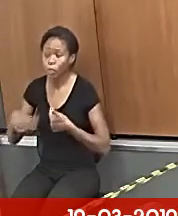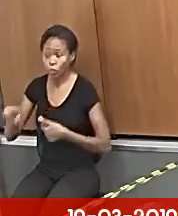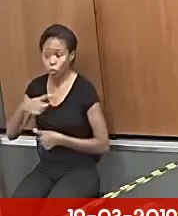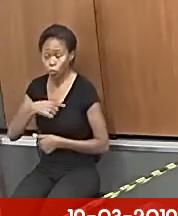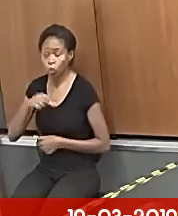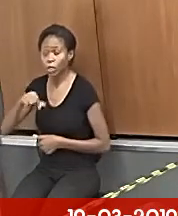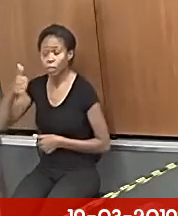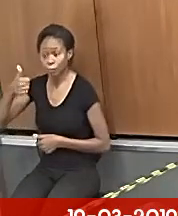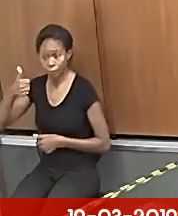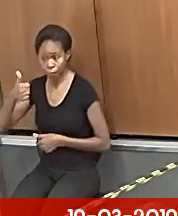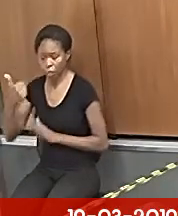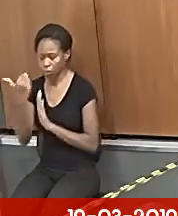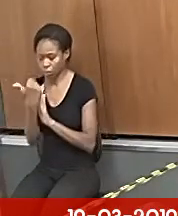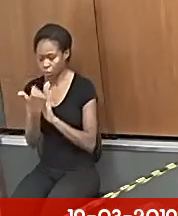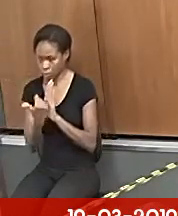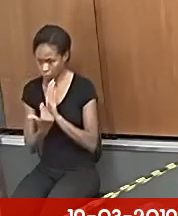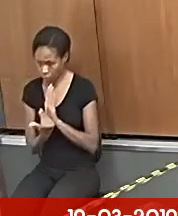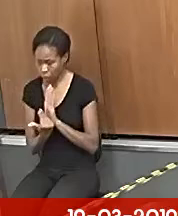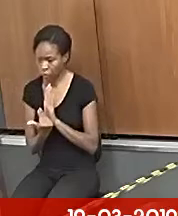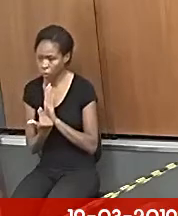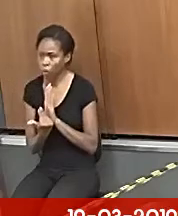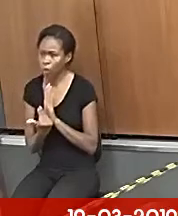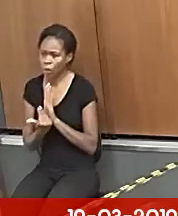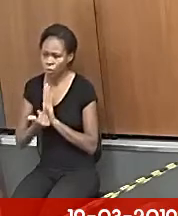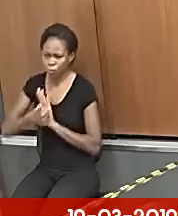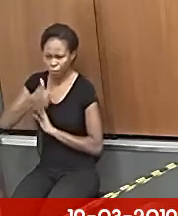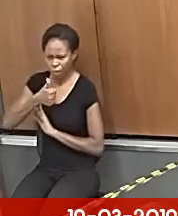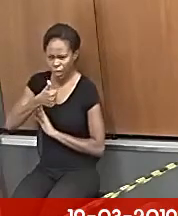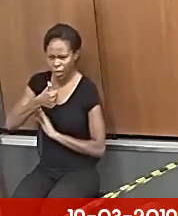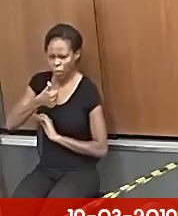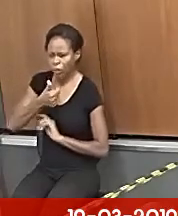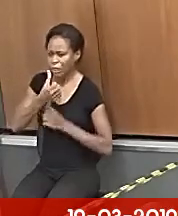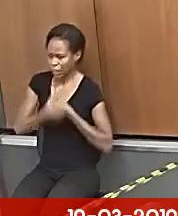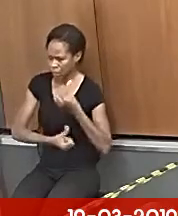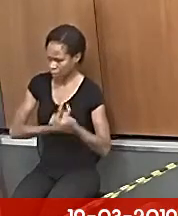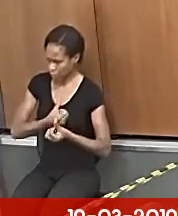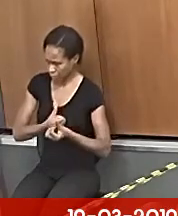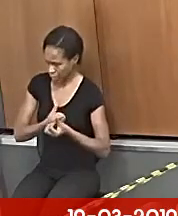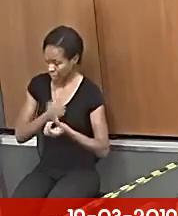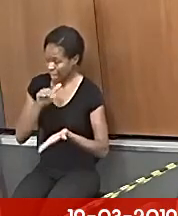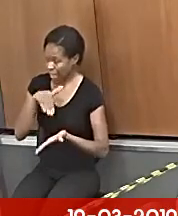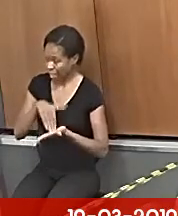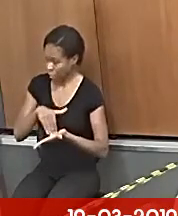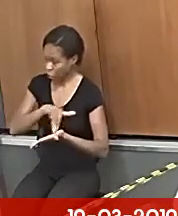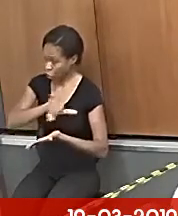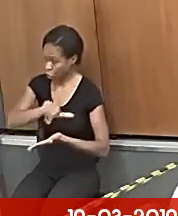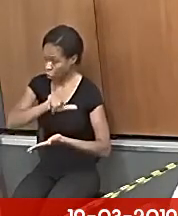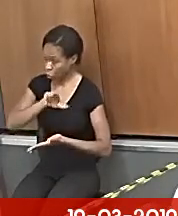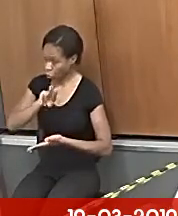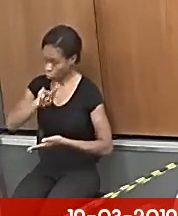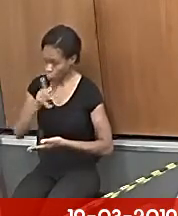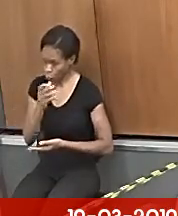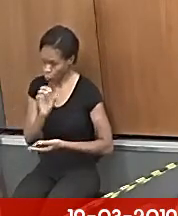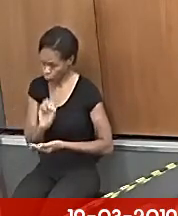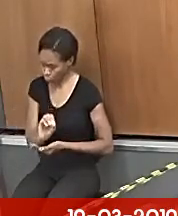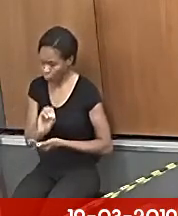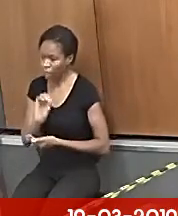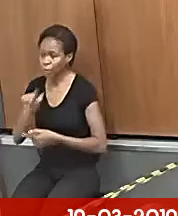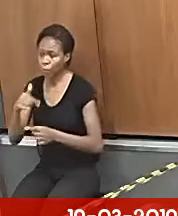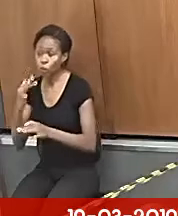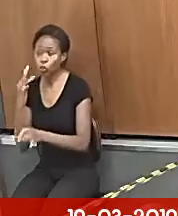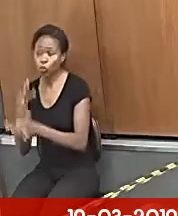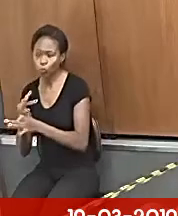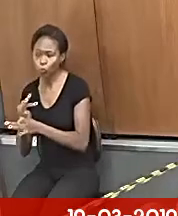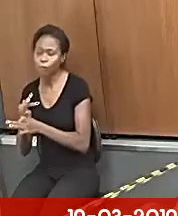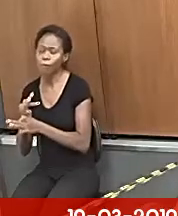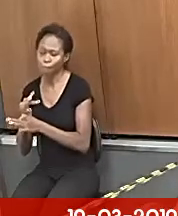presidente o primeiro semestre até final de junho e julho as férias aí quando foi em agosto já preparamos